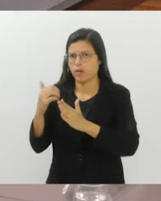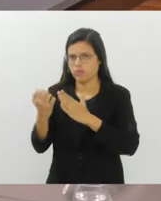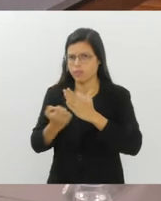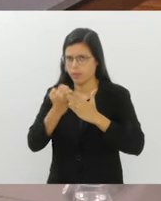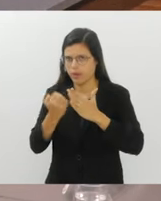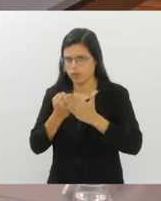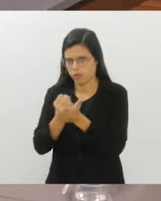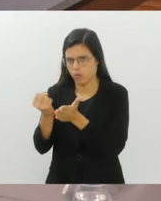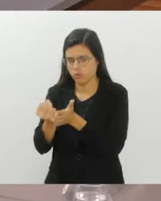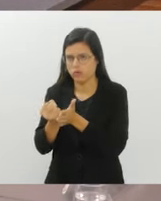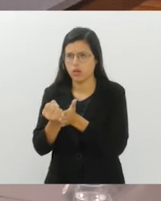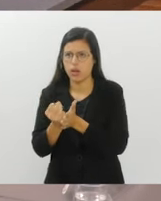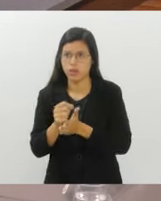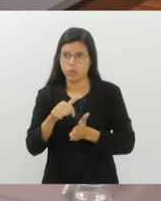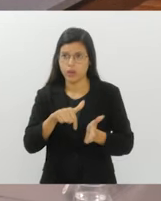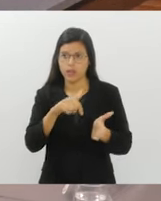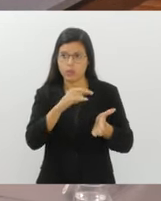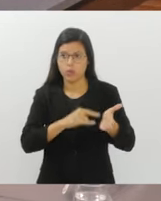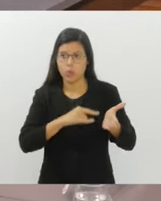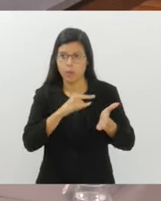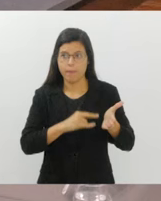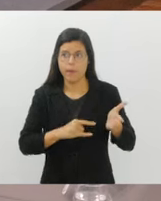Esse documento foi protocolizado